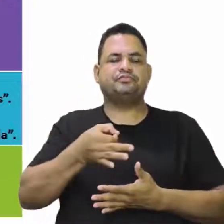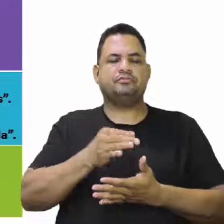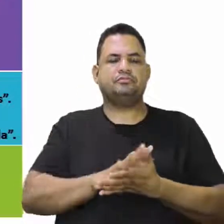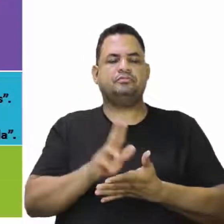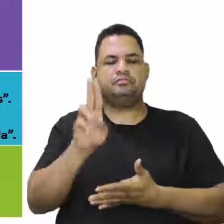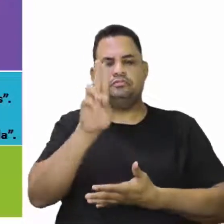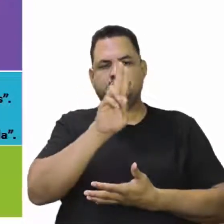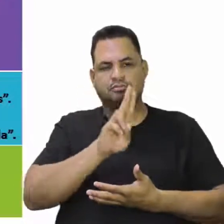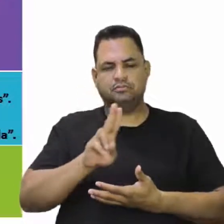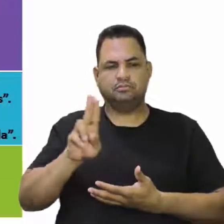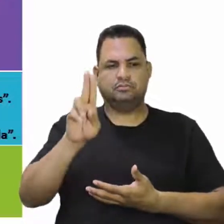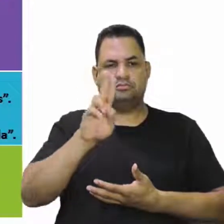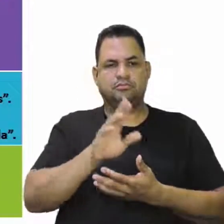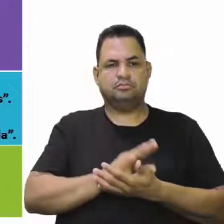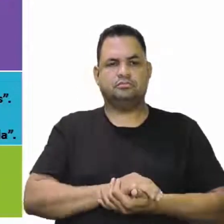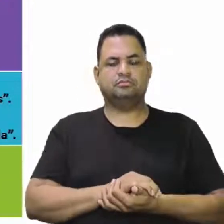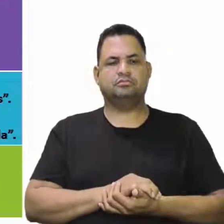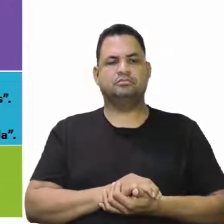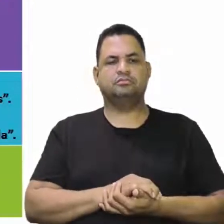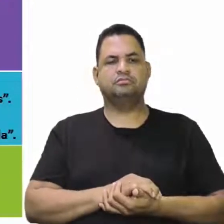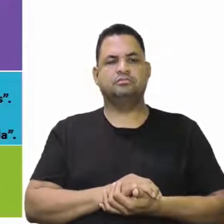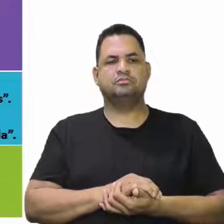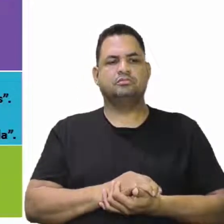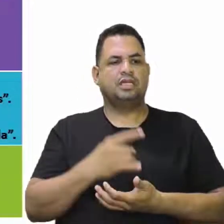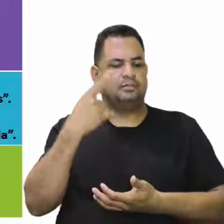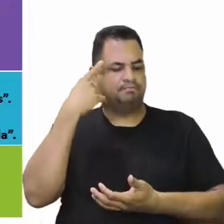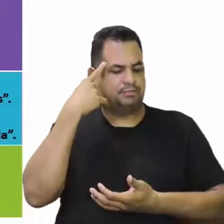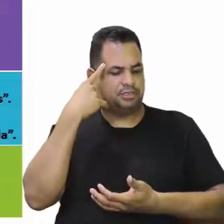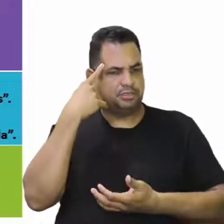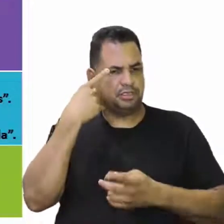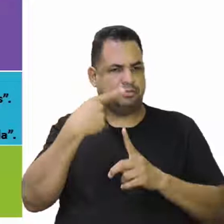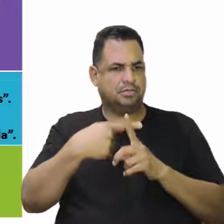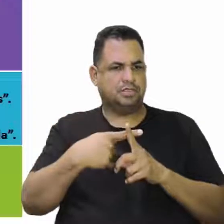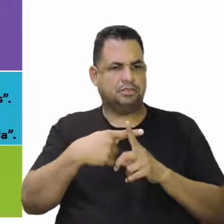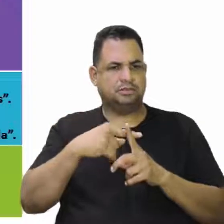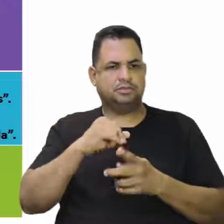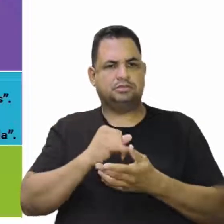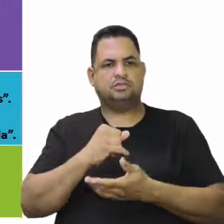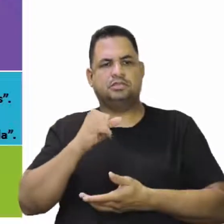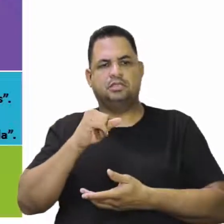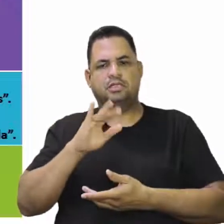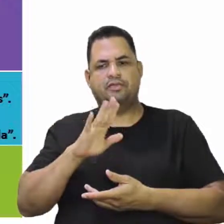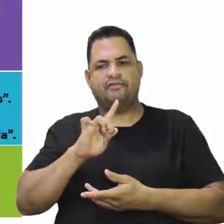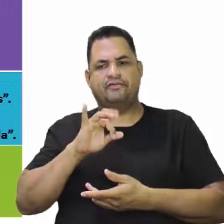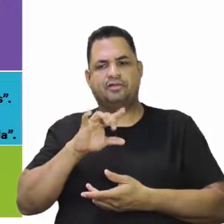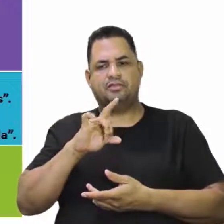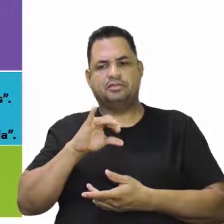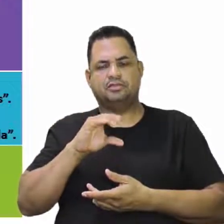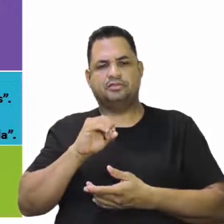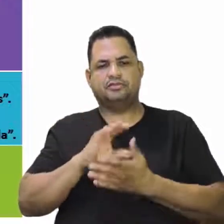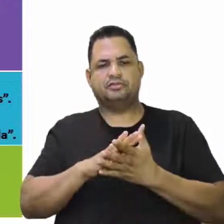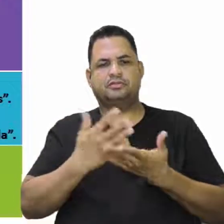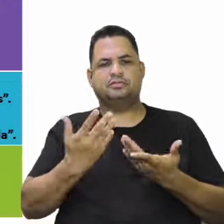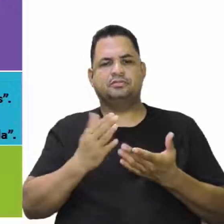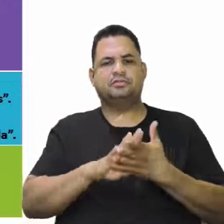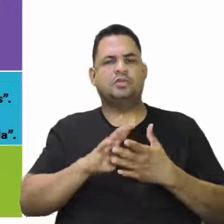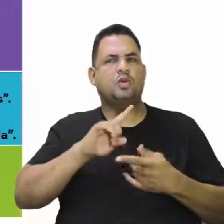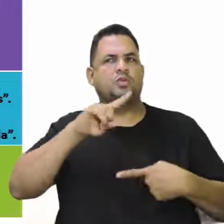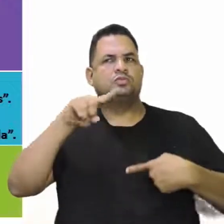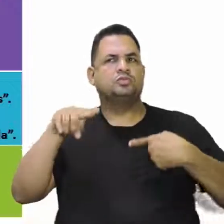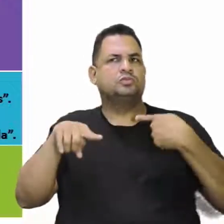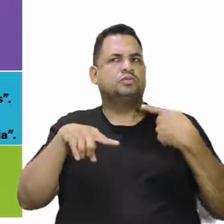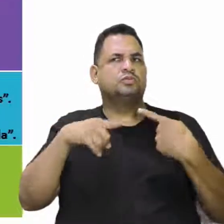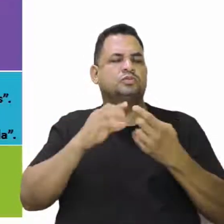utilizar, os planos, os projetos. O pensar mais o infinitivo se usa para expressar a intenção de fazer